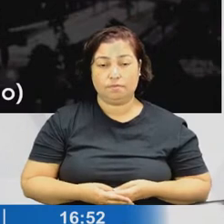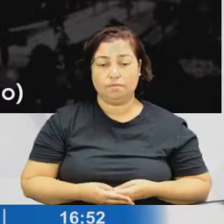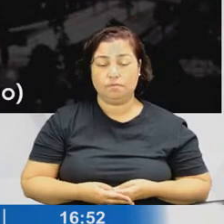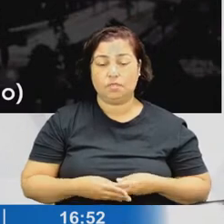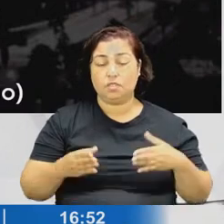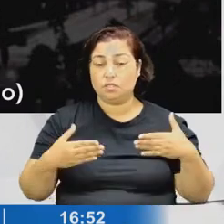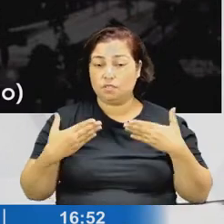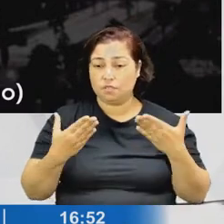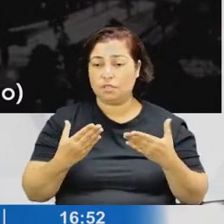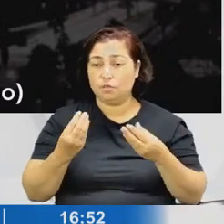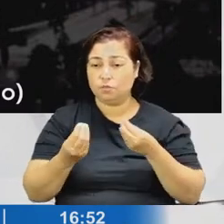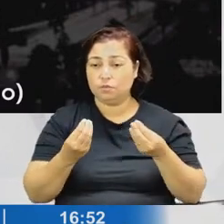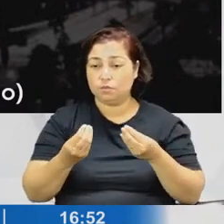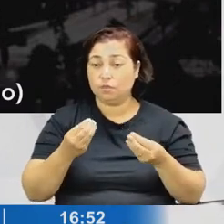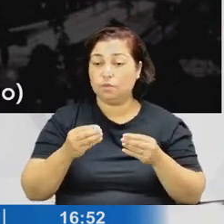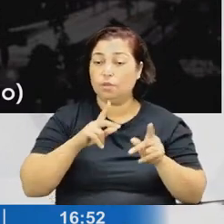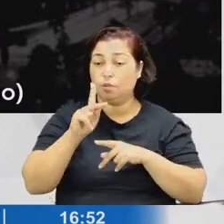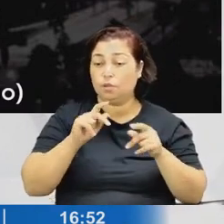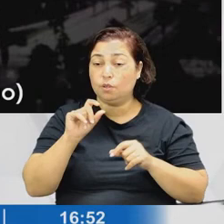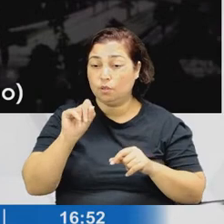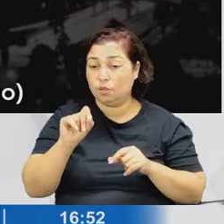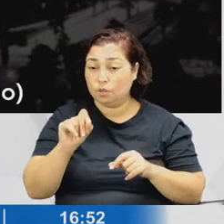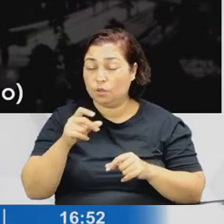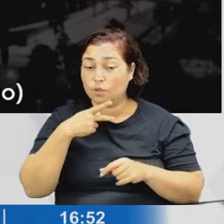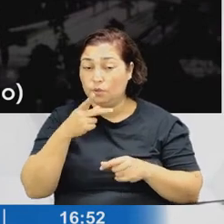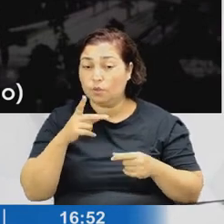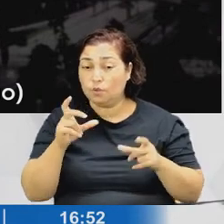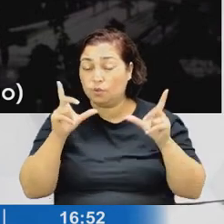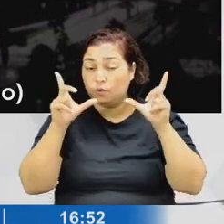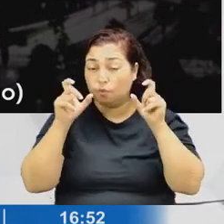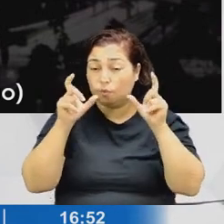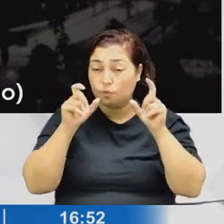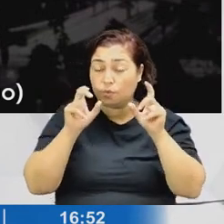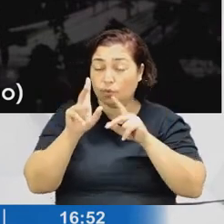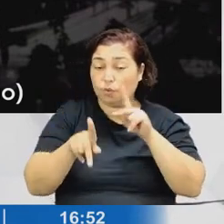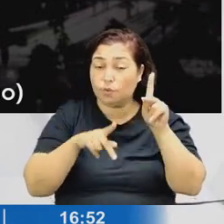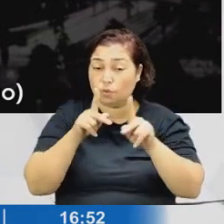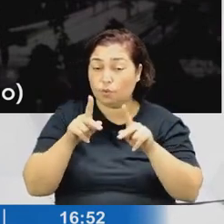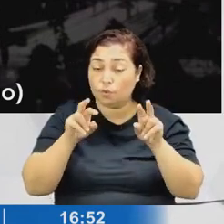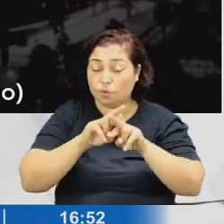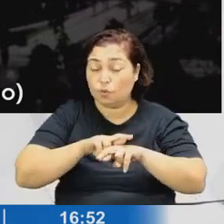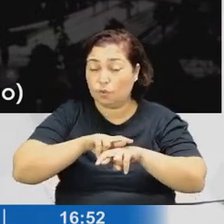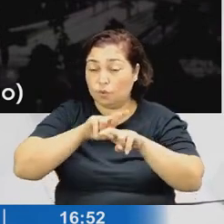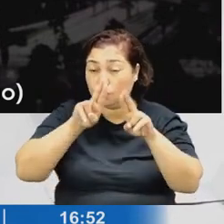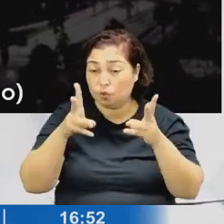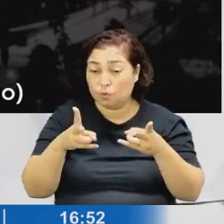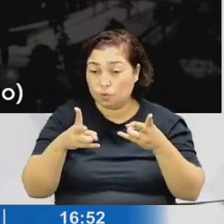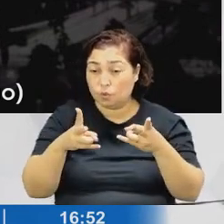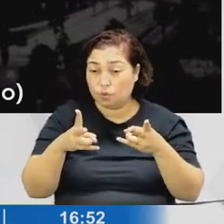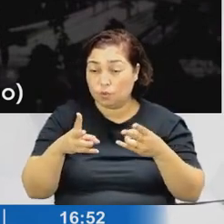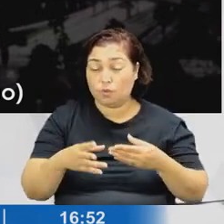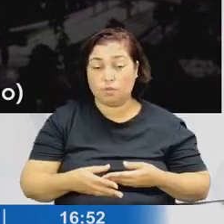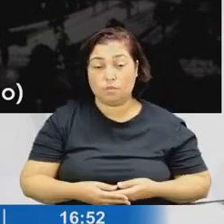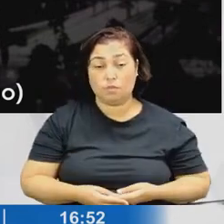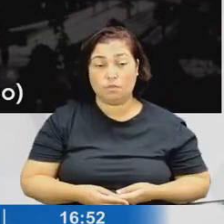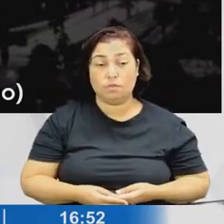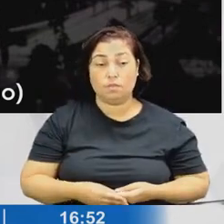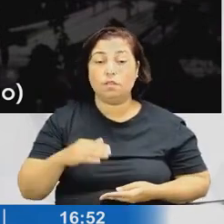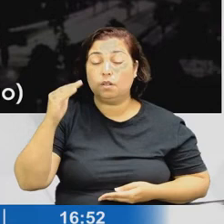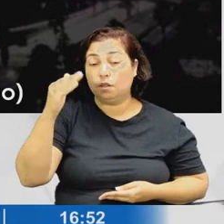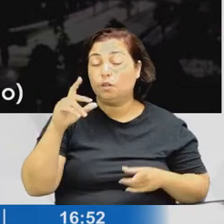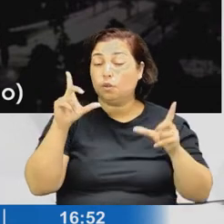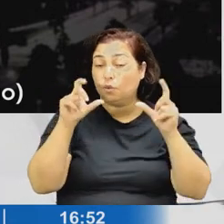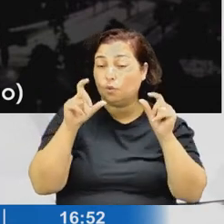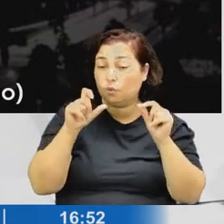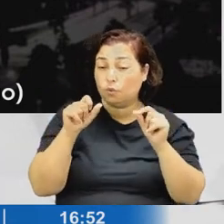com o povo quem é das mas tem que ter foto com o povo sempre já é diferente do do herói do Charme é menos foto